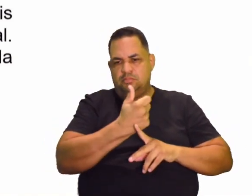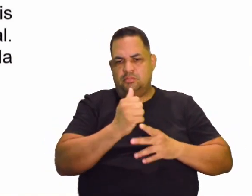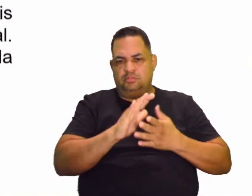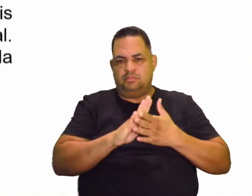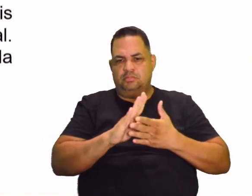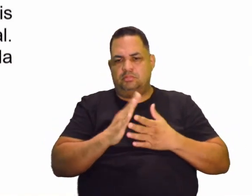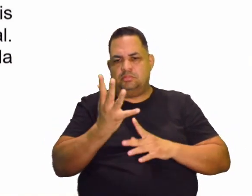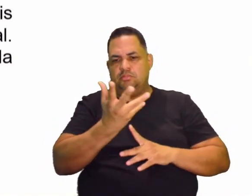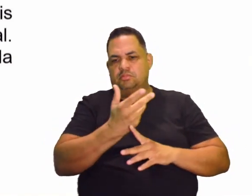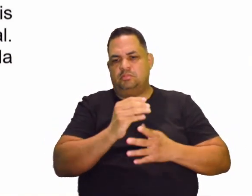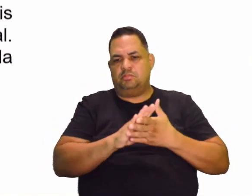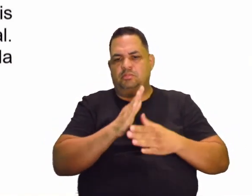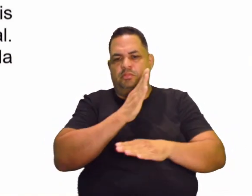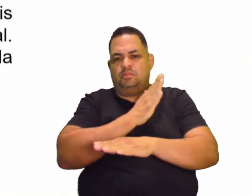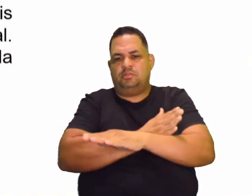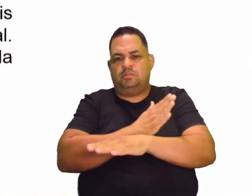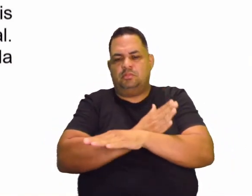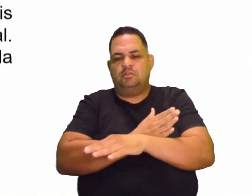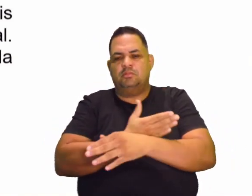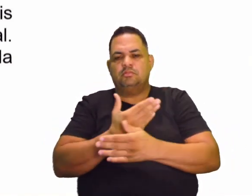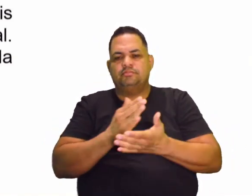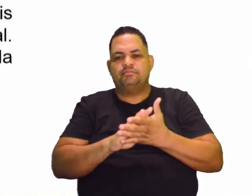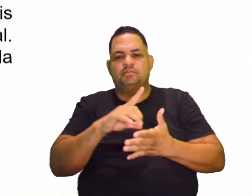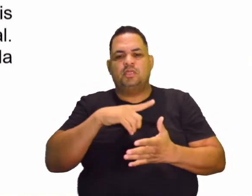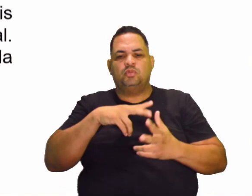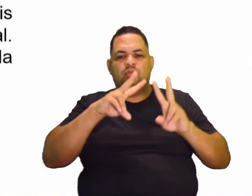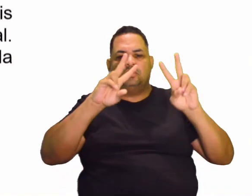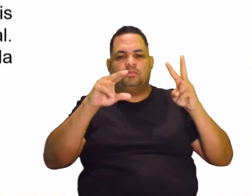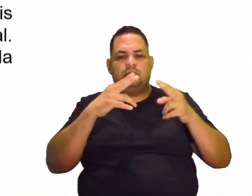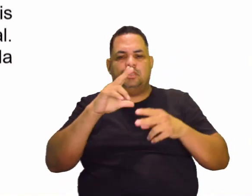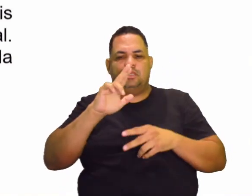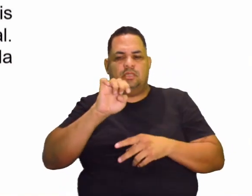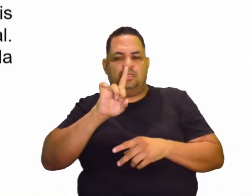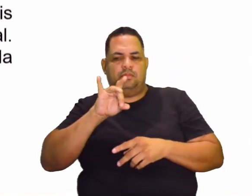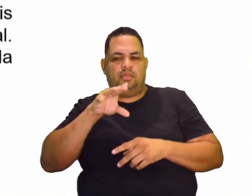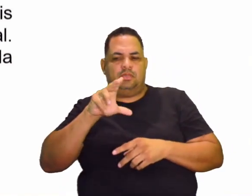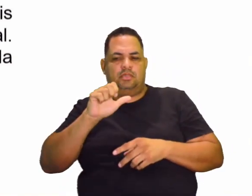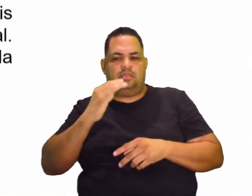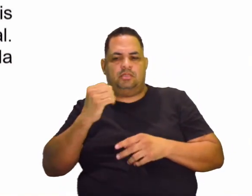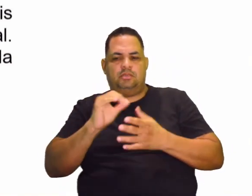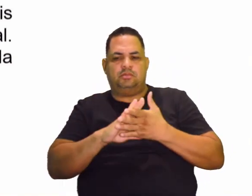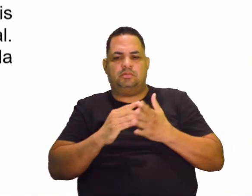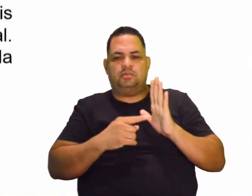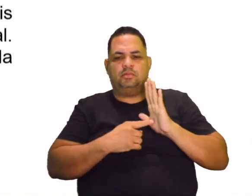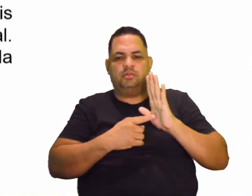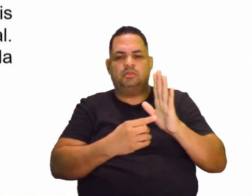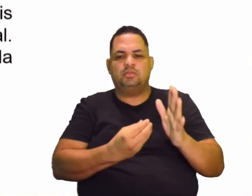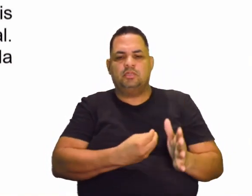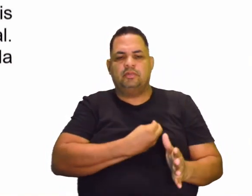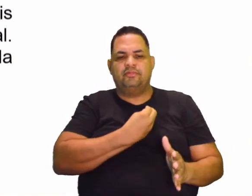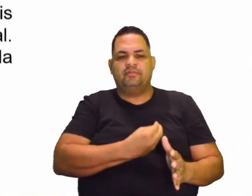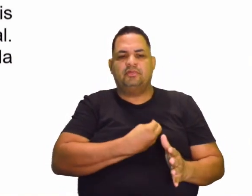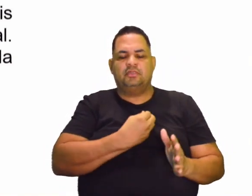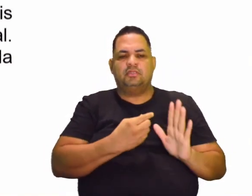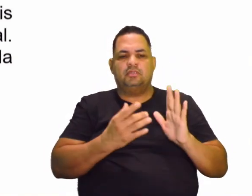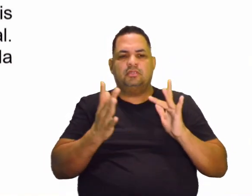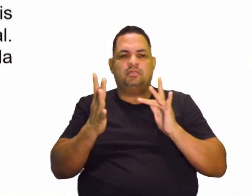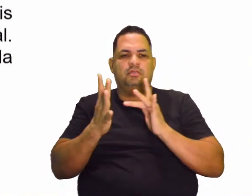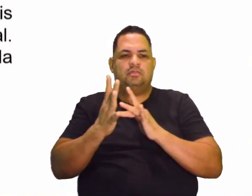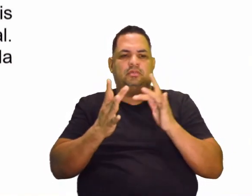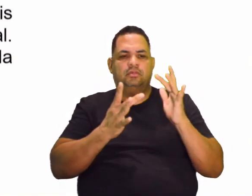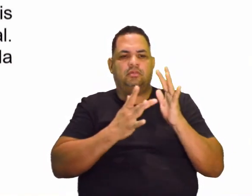é uma obra feita por ele com o título Lamentação, cena da vida de Cristo. Então, olha